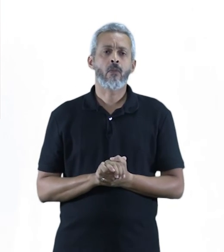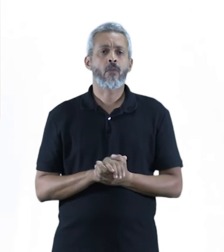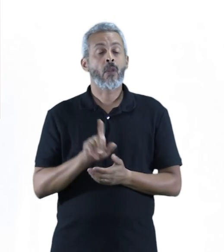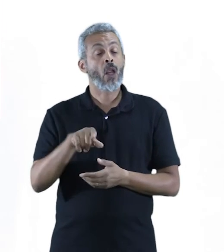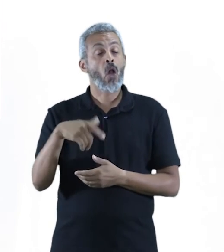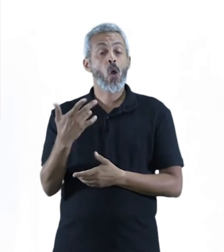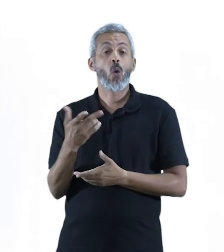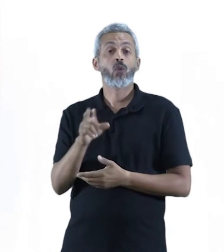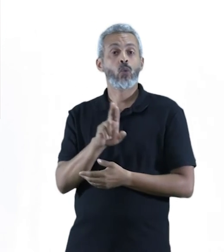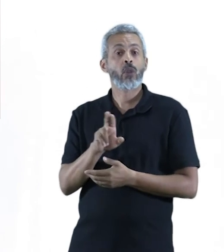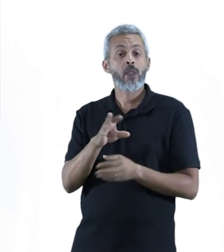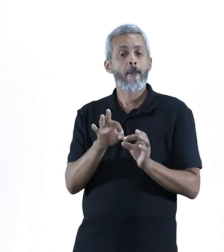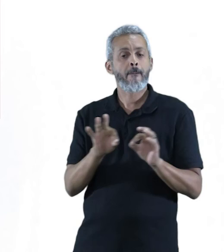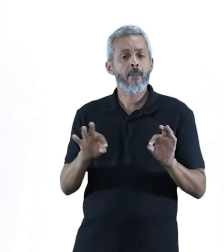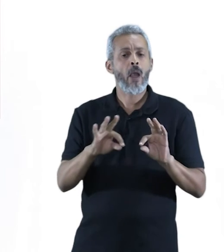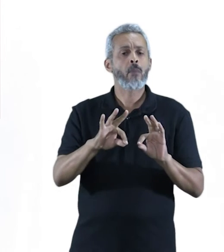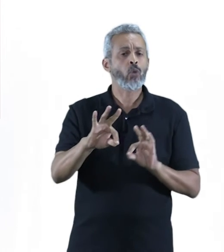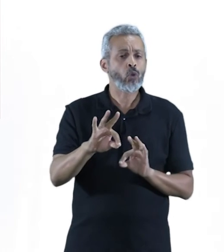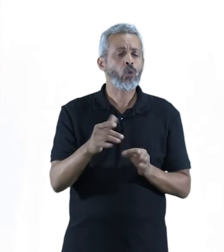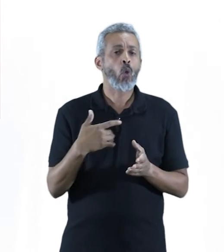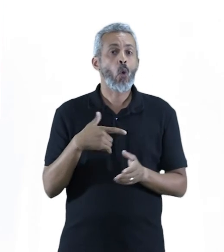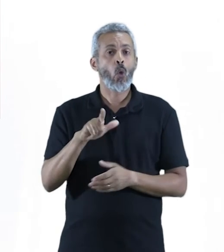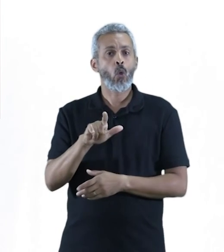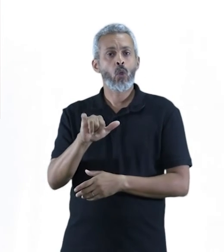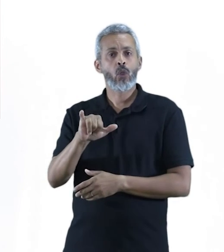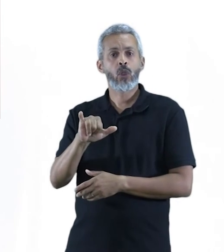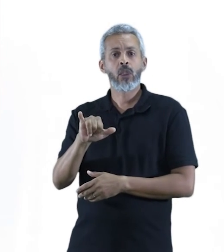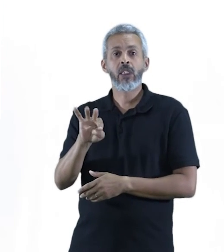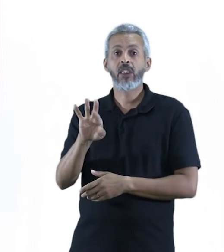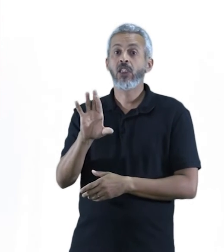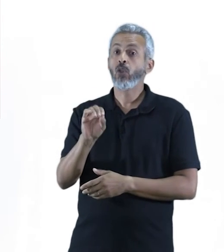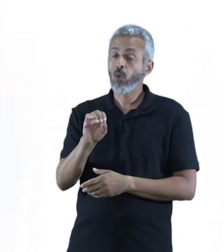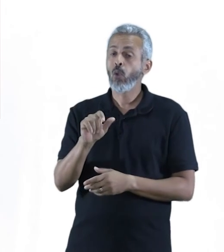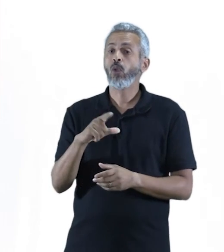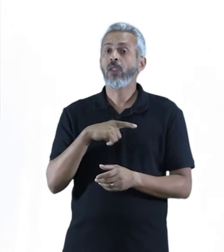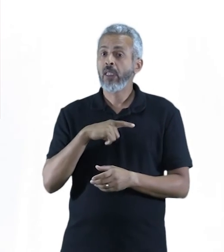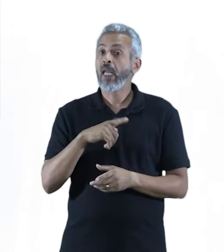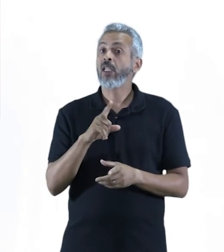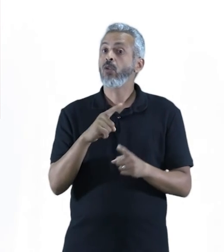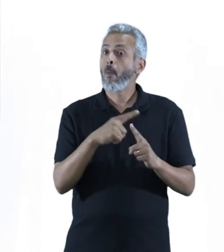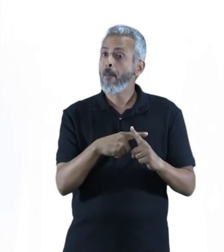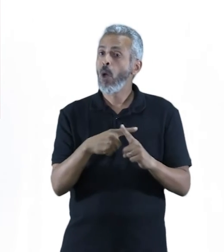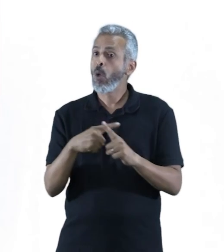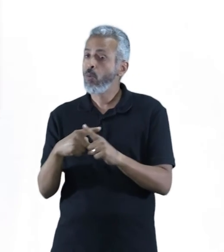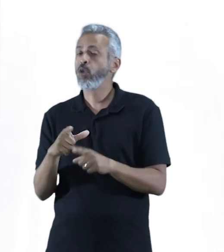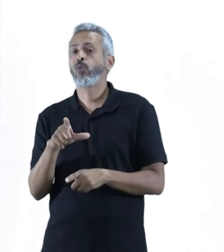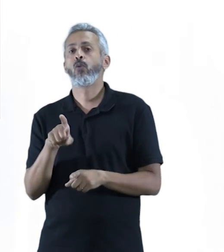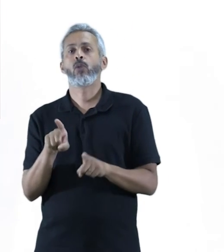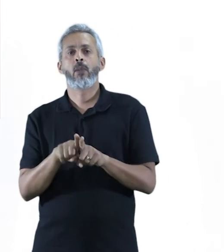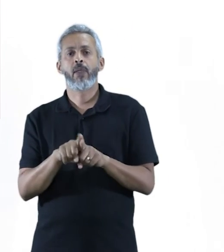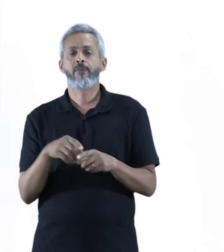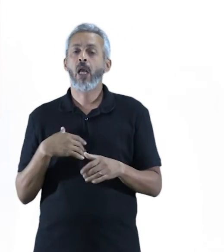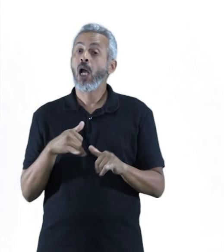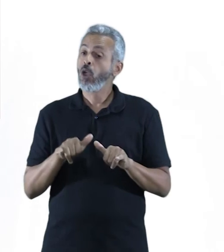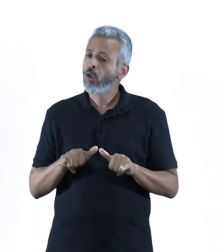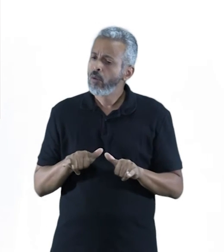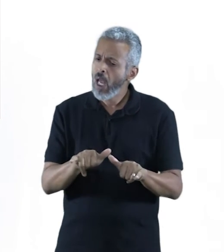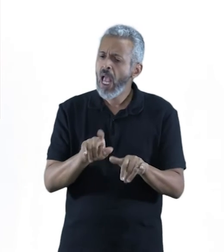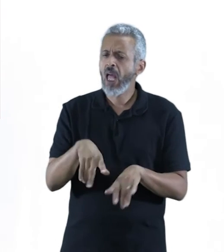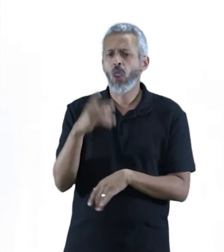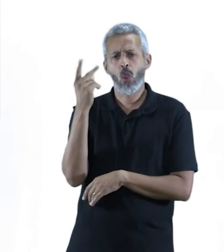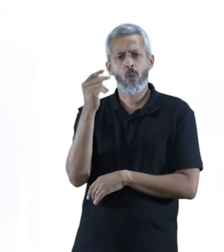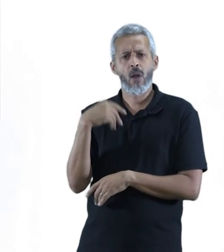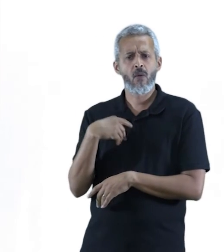Assim como outras unidades de medida, o litro também possui seus múltiplos. No supermercado,